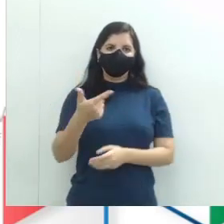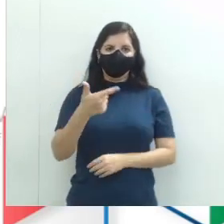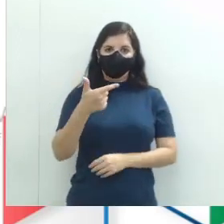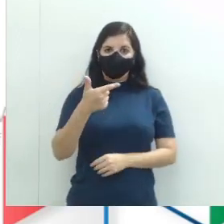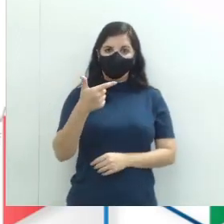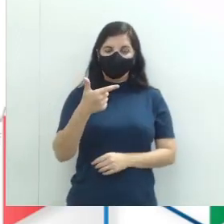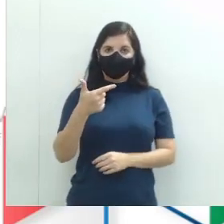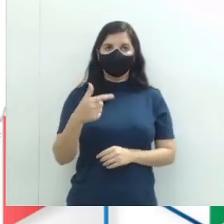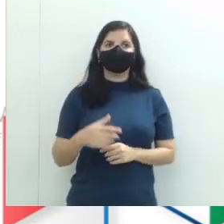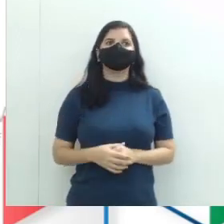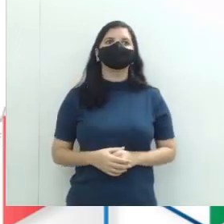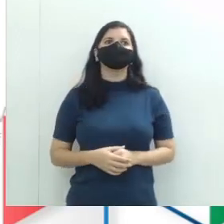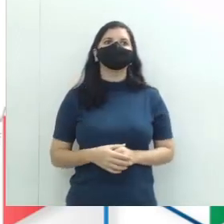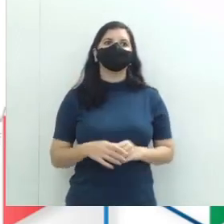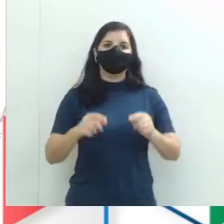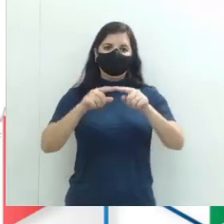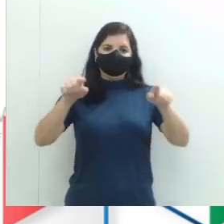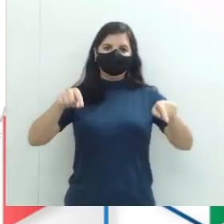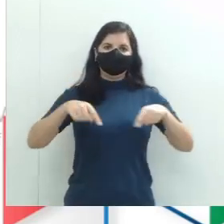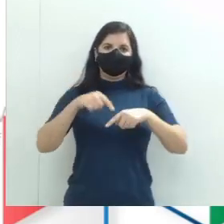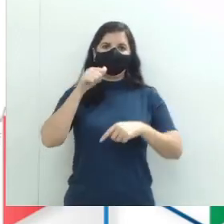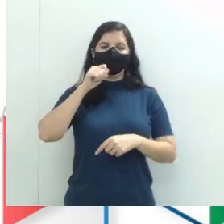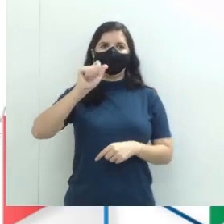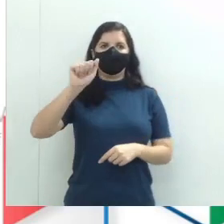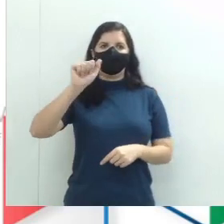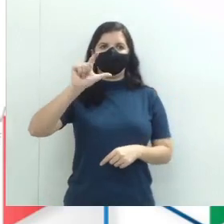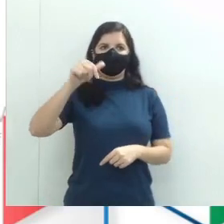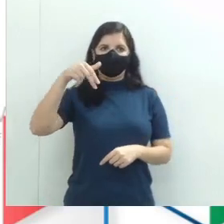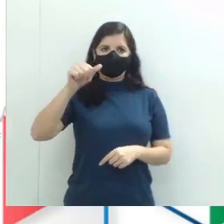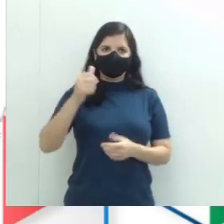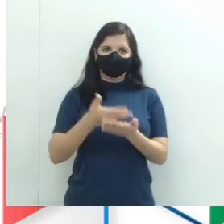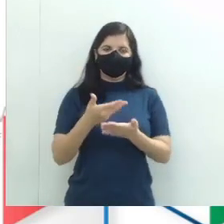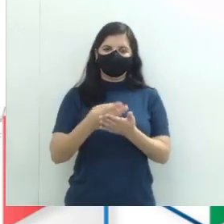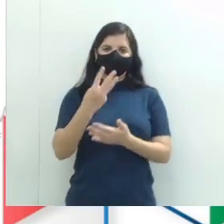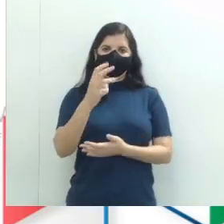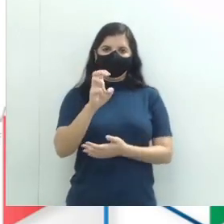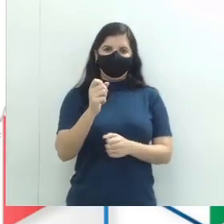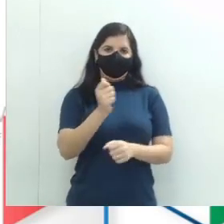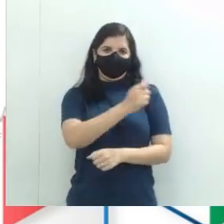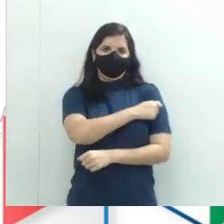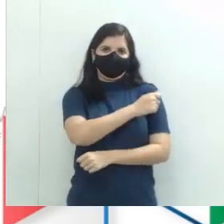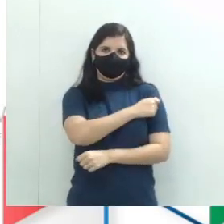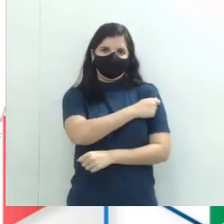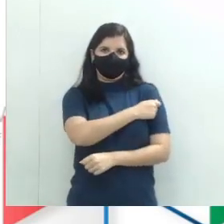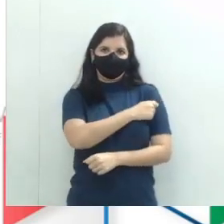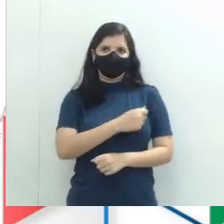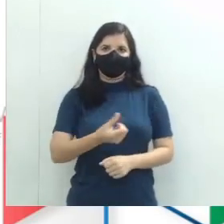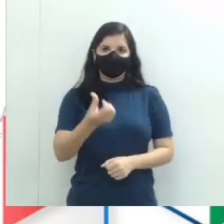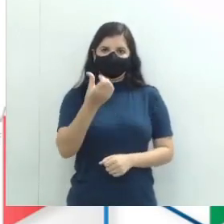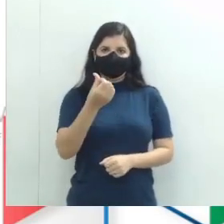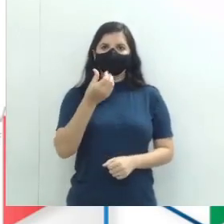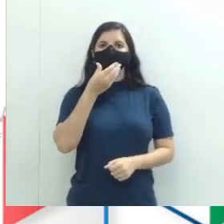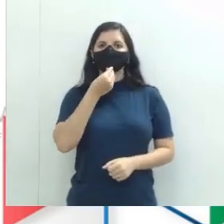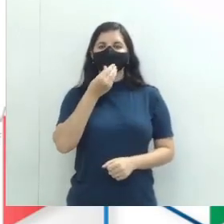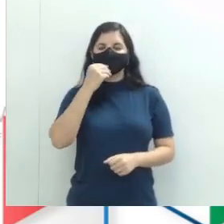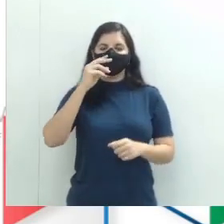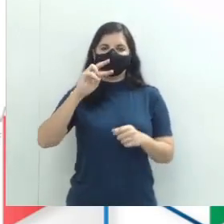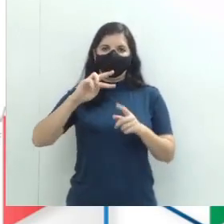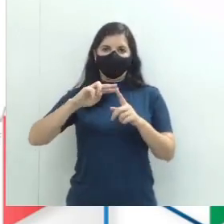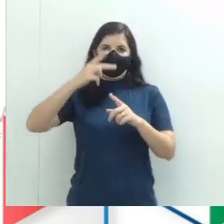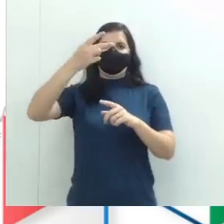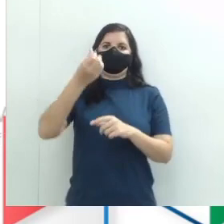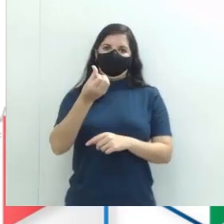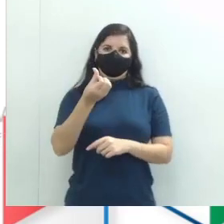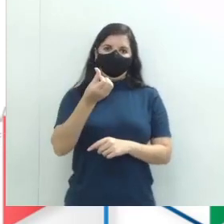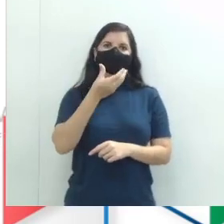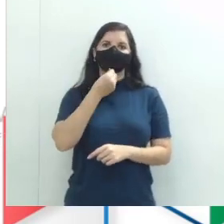2. Preste atenção. Na turma de Alana estudam 35 alunos, sendo que há seis meninos a mais que meninas.